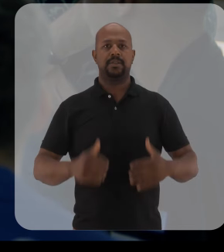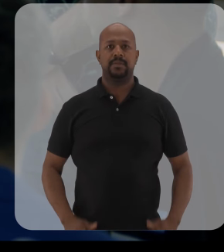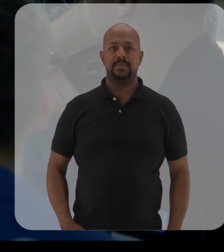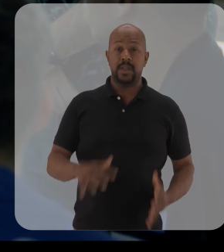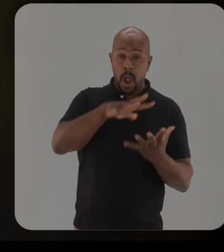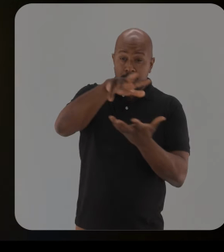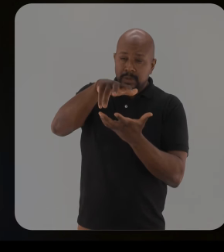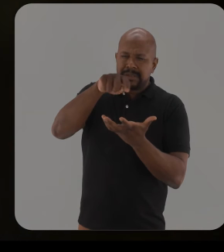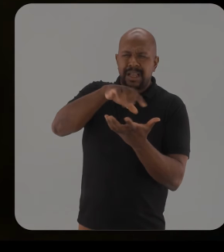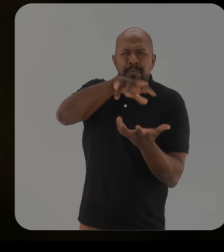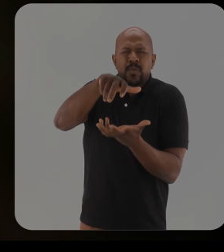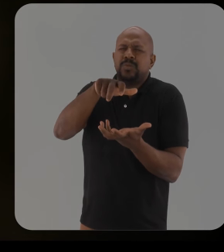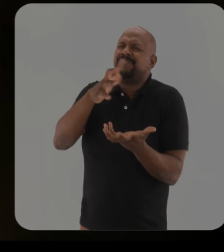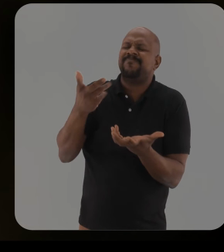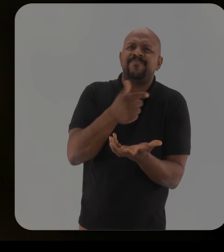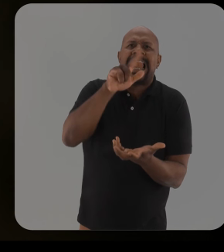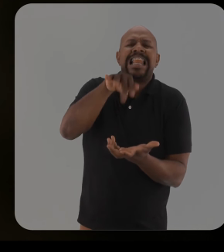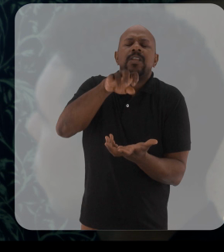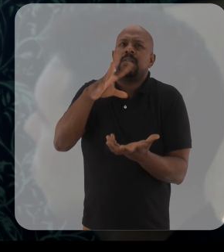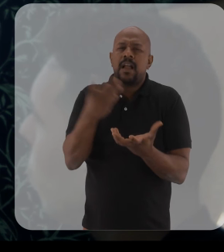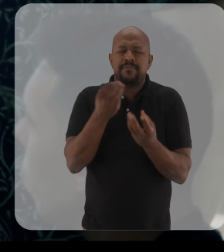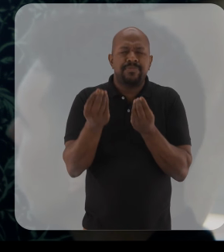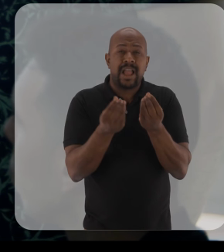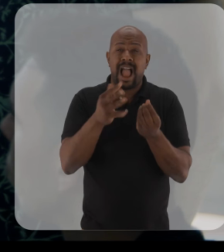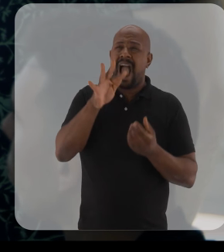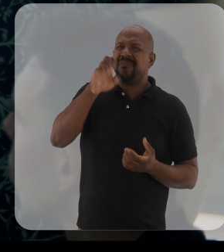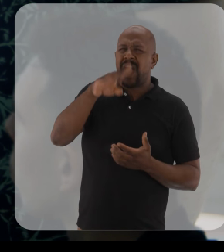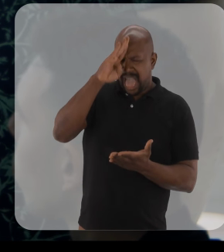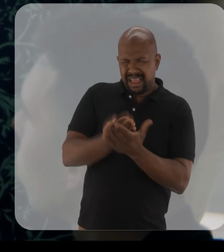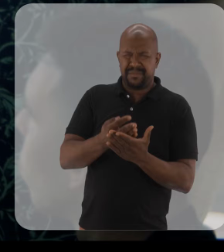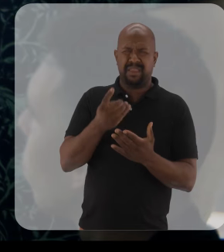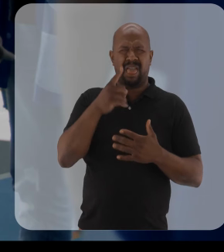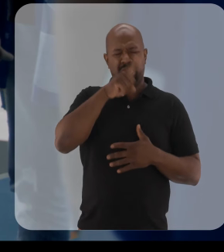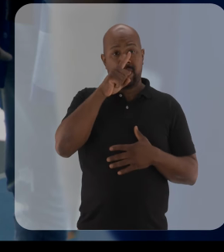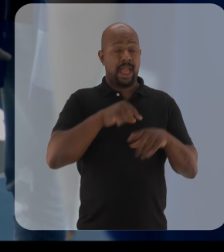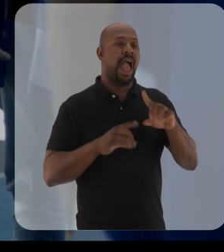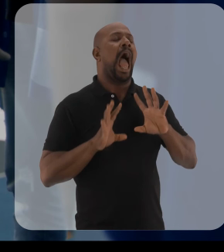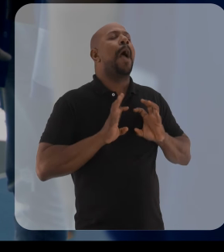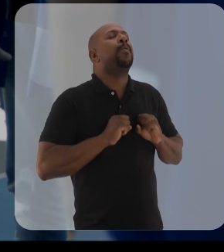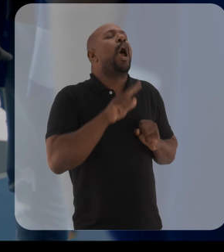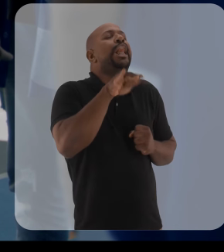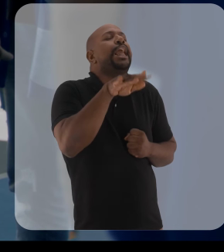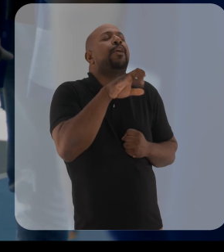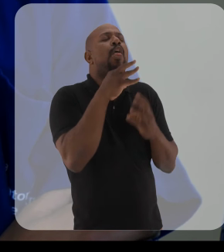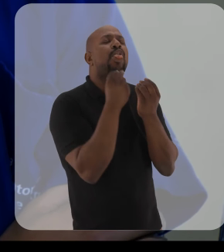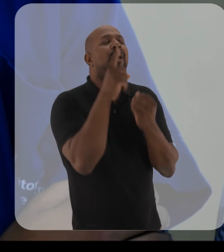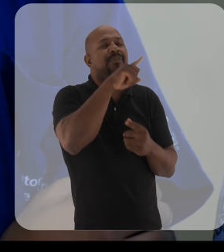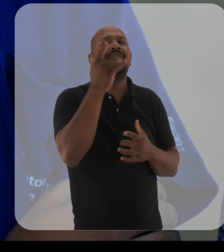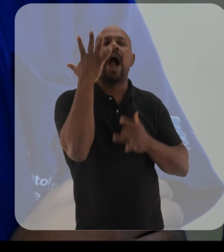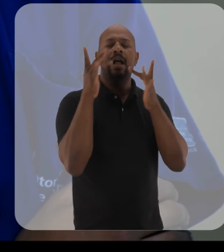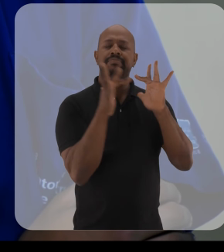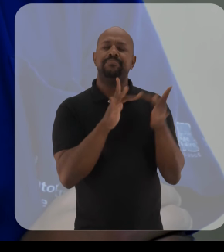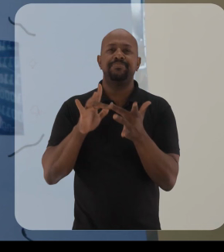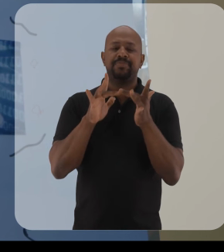vivemos é um mundo líquido. E nesse quesito, atualmente a fé tem se tornado algo muito banalizado. Amores líquidos é caracterizado pela